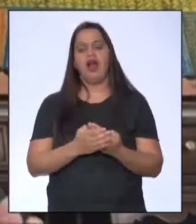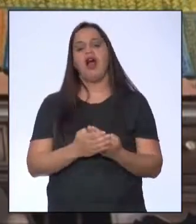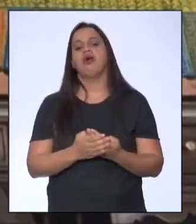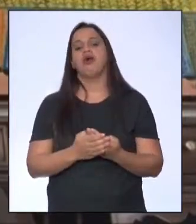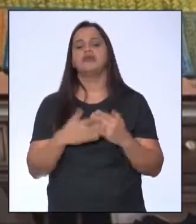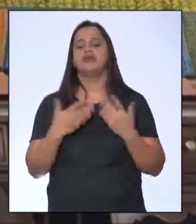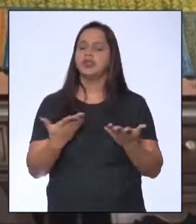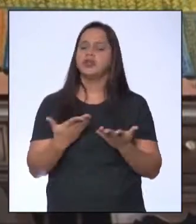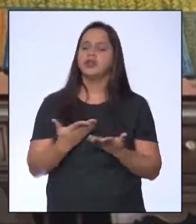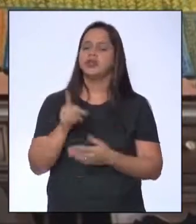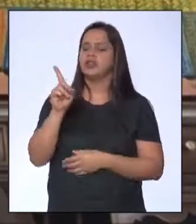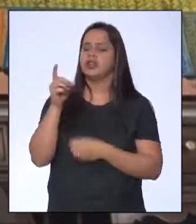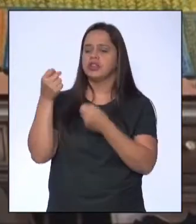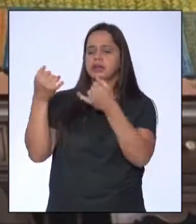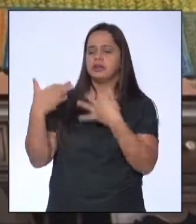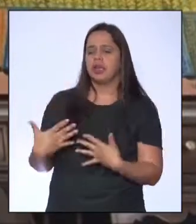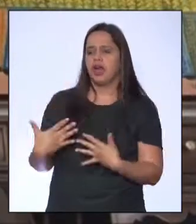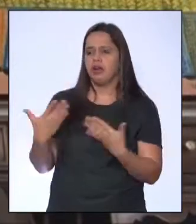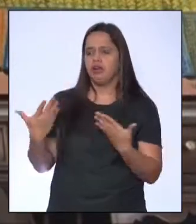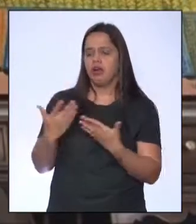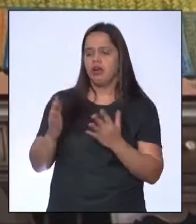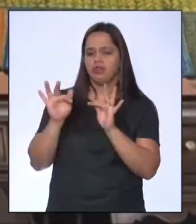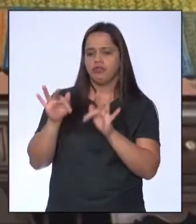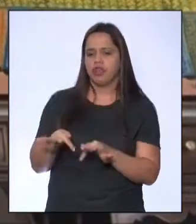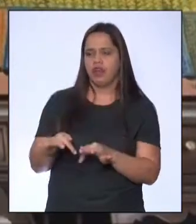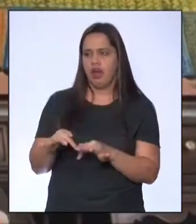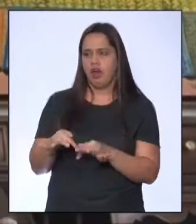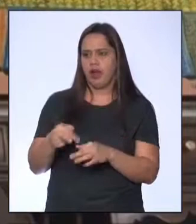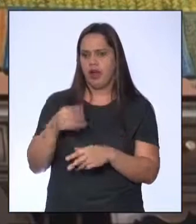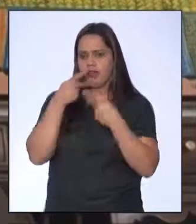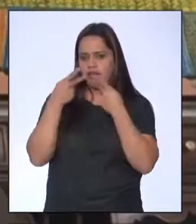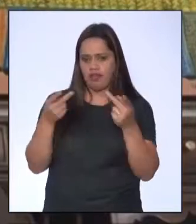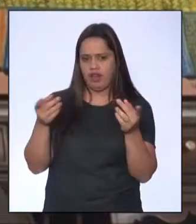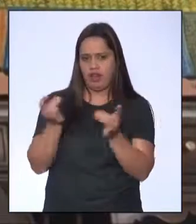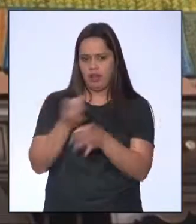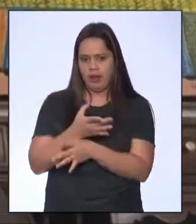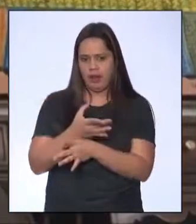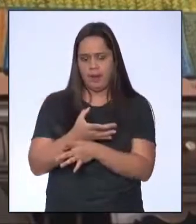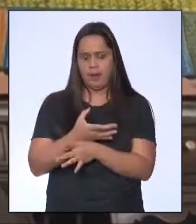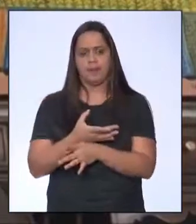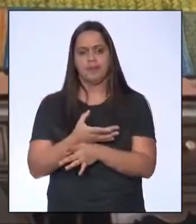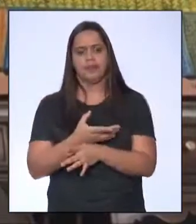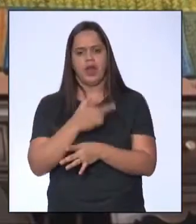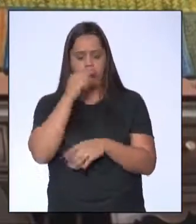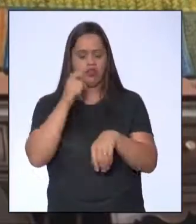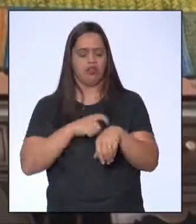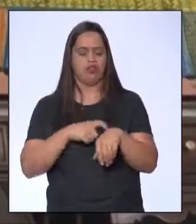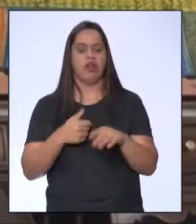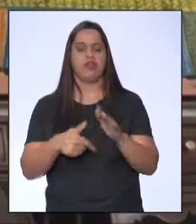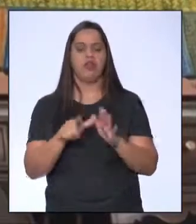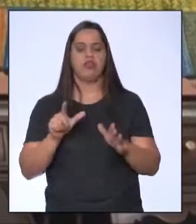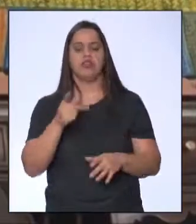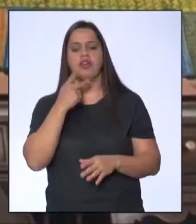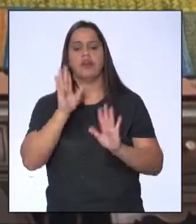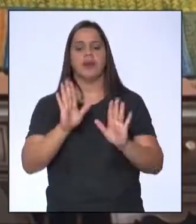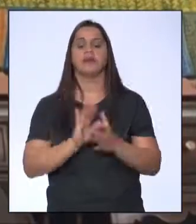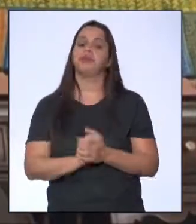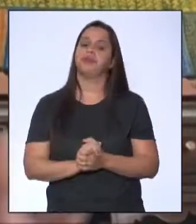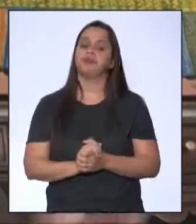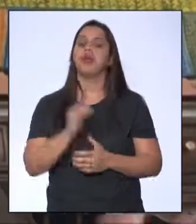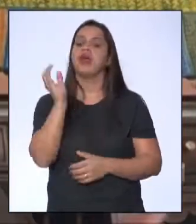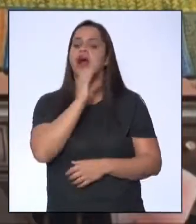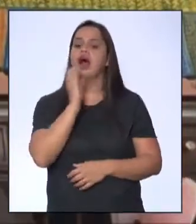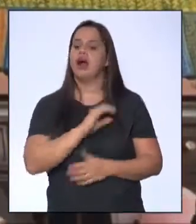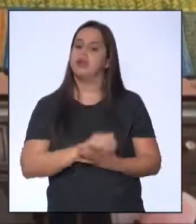suas palavras finais, daqui a pouquinho, não acho que a gente tem tempo antes das suas palavras finais.